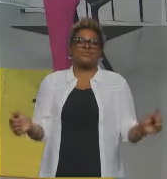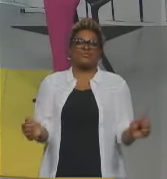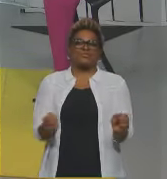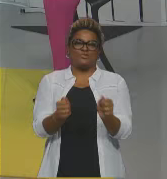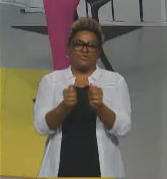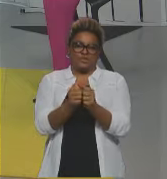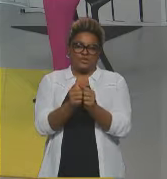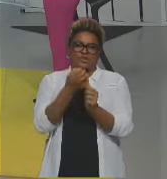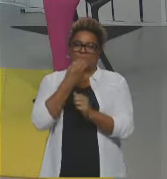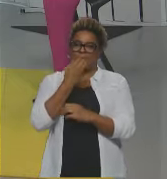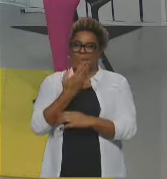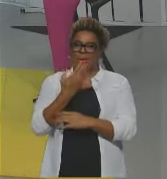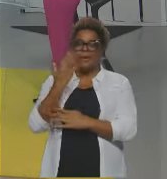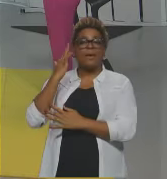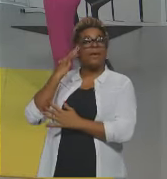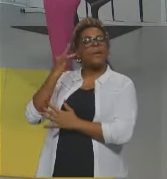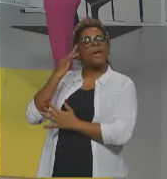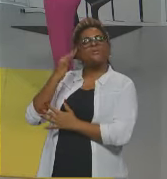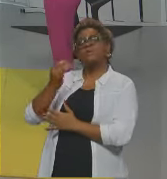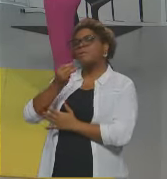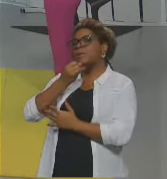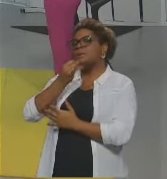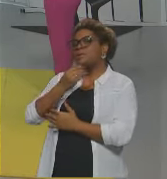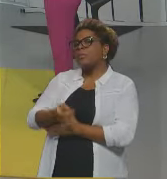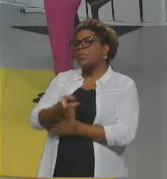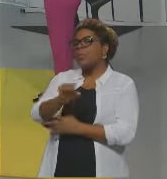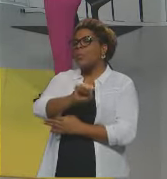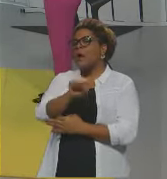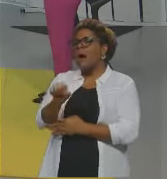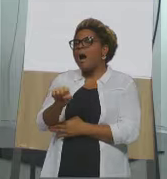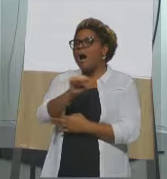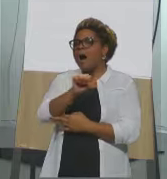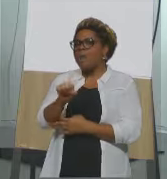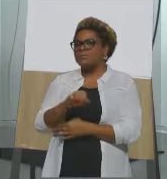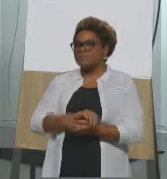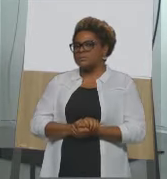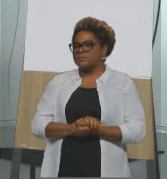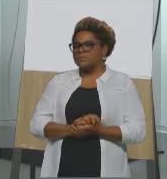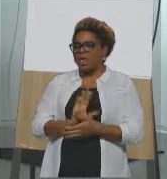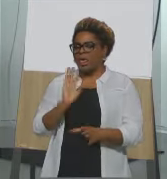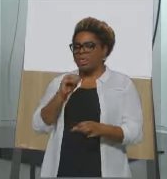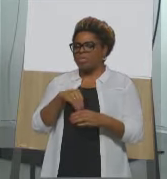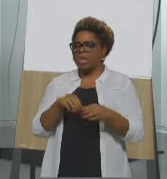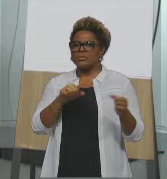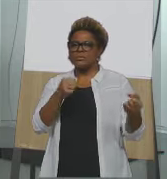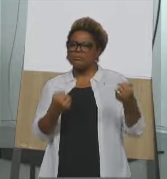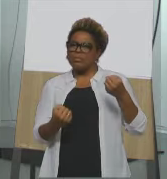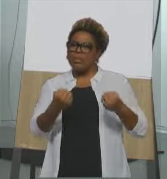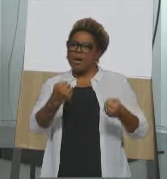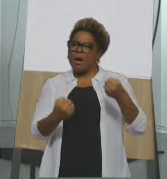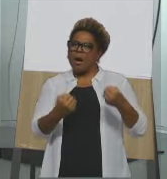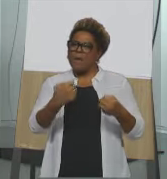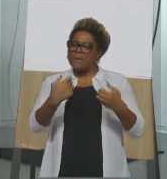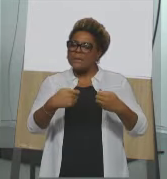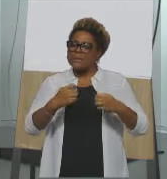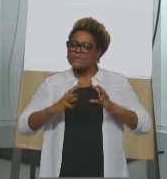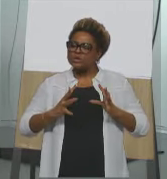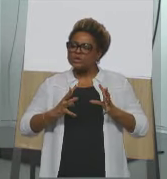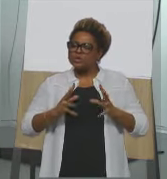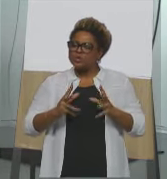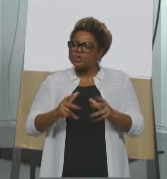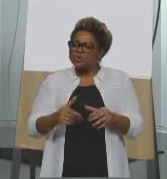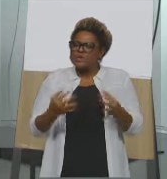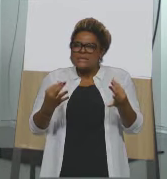vamos imaginar um carro para andar. Quando você está dentro de um automóvel, se uma peça ali não andar bem, o carro você corre risco de